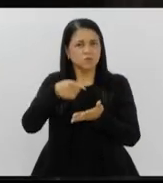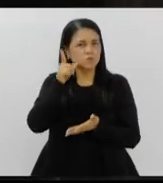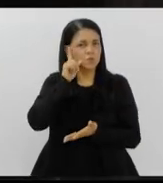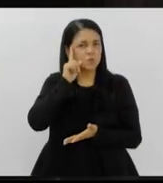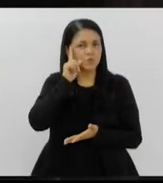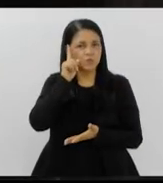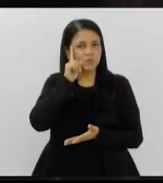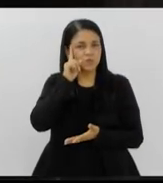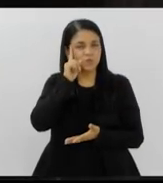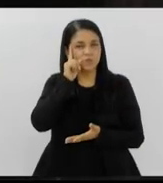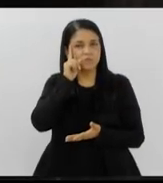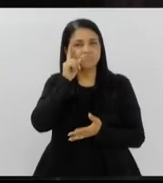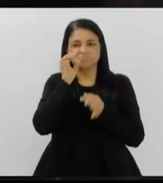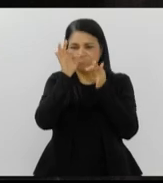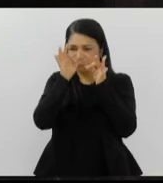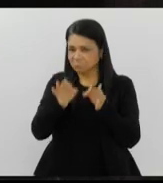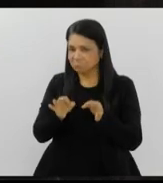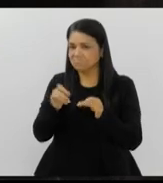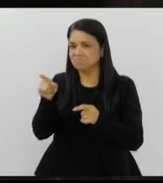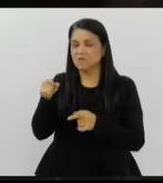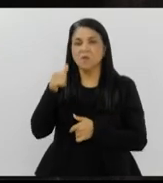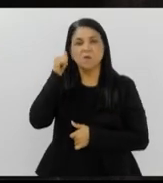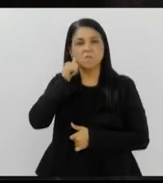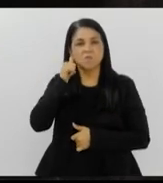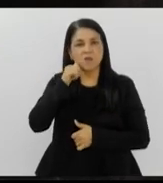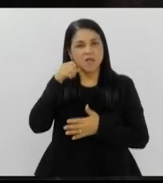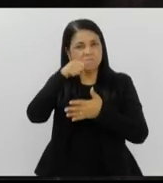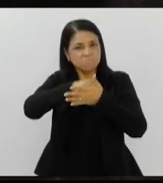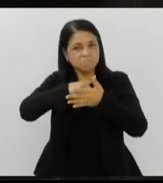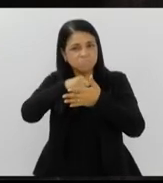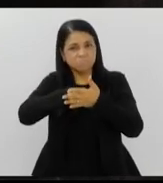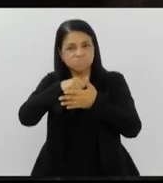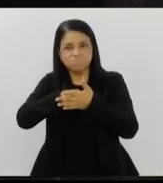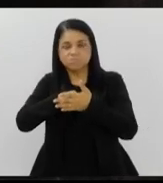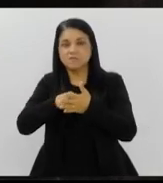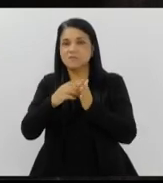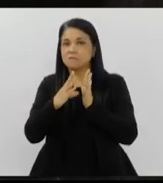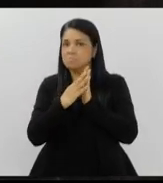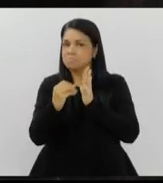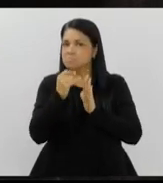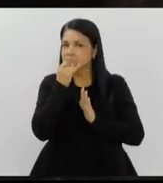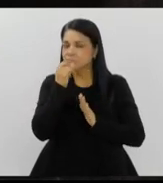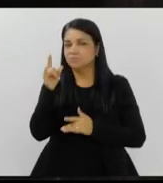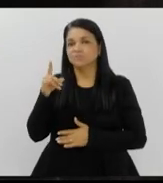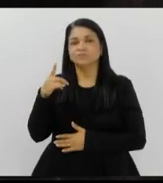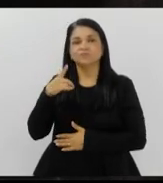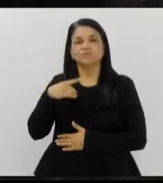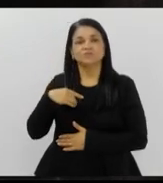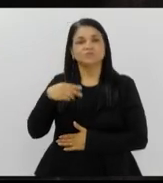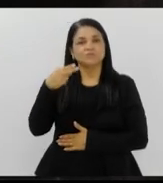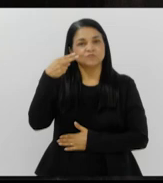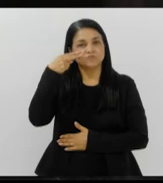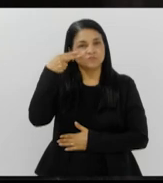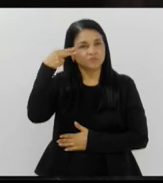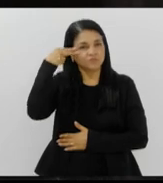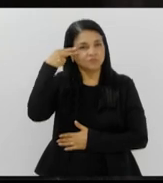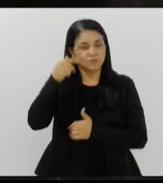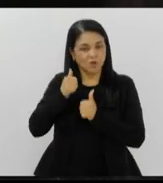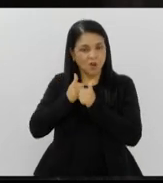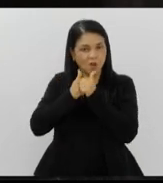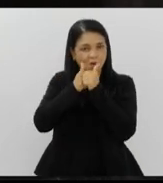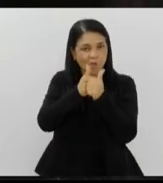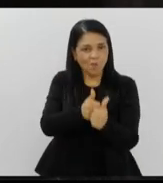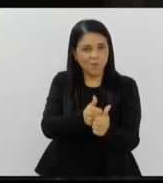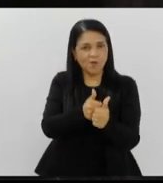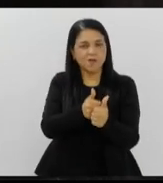Muito acertadamente, uma mulher guerreira, exemplo para todos nós, Tia Ju, que acompanha a caminhada